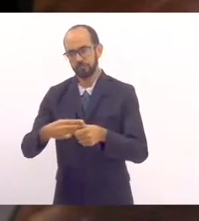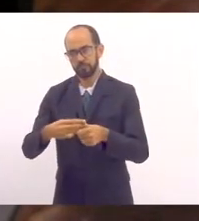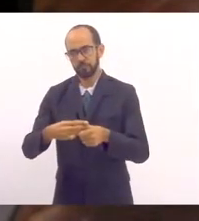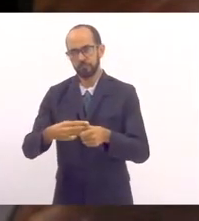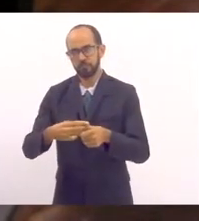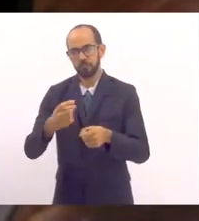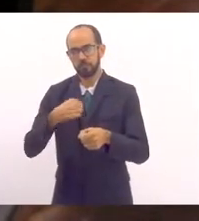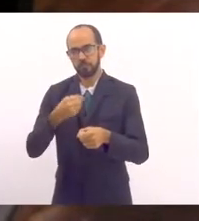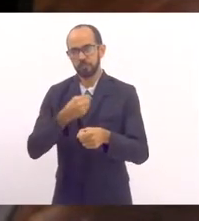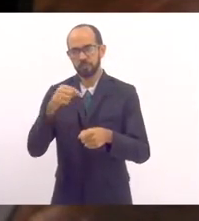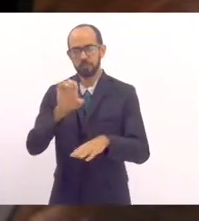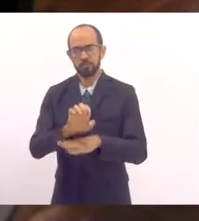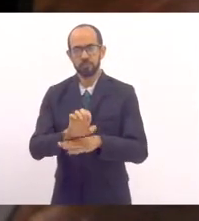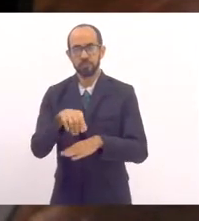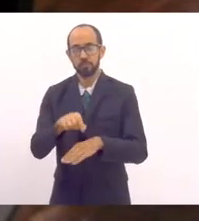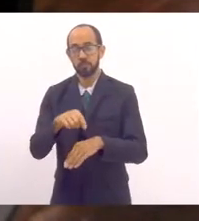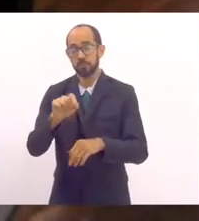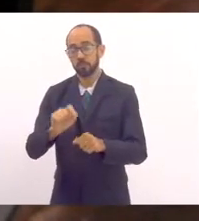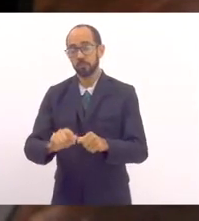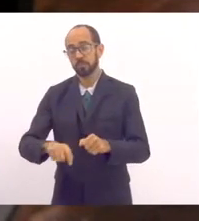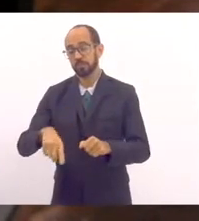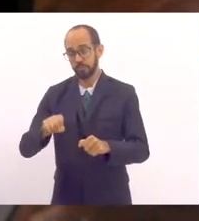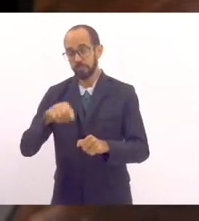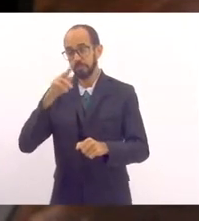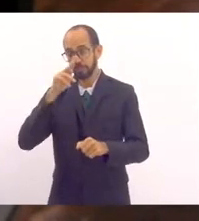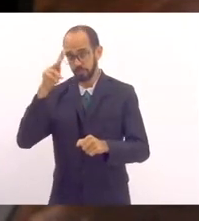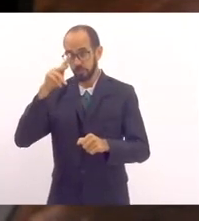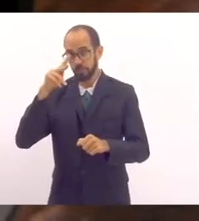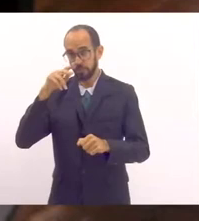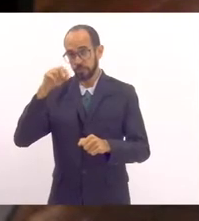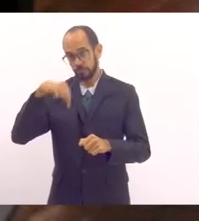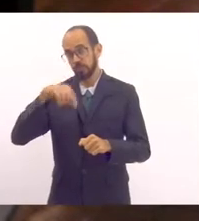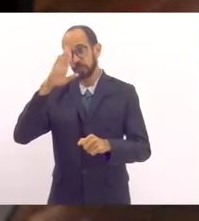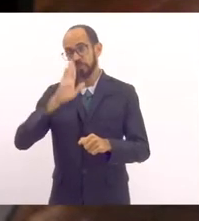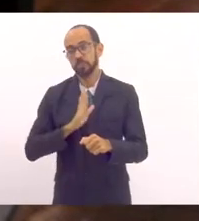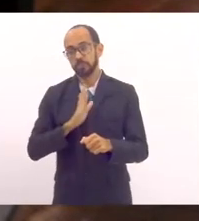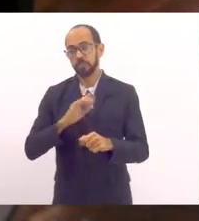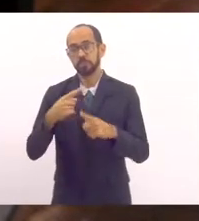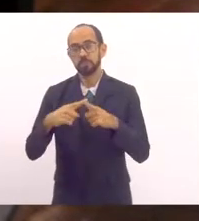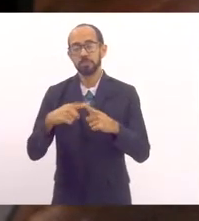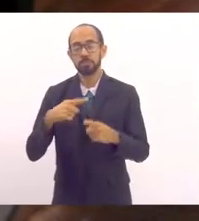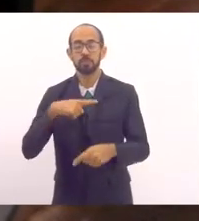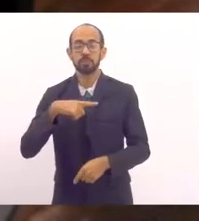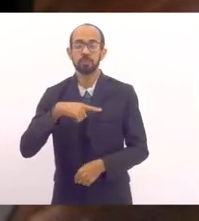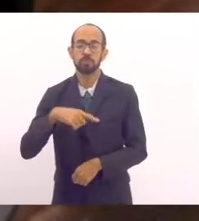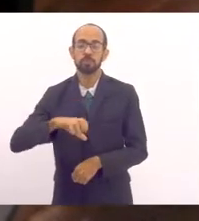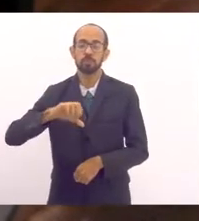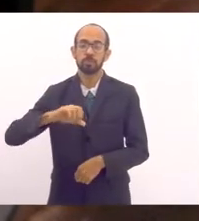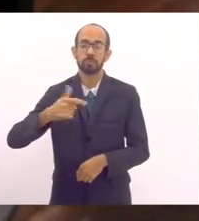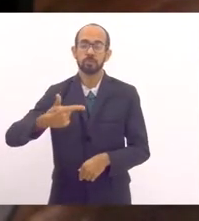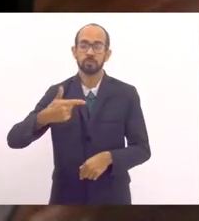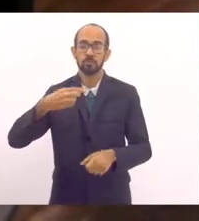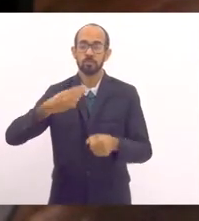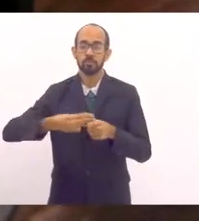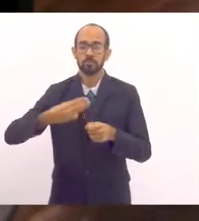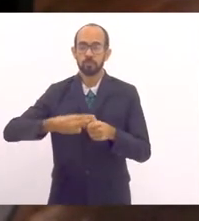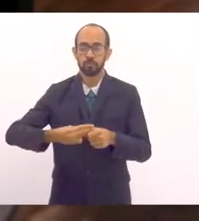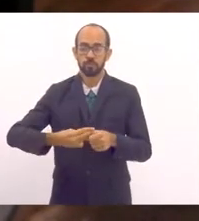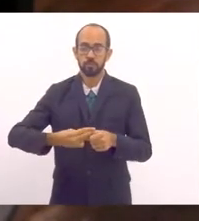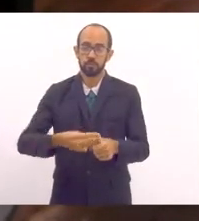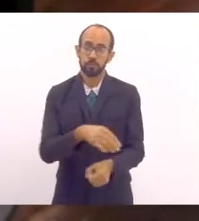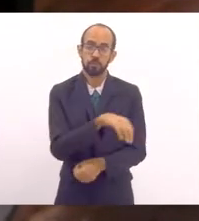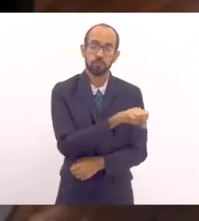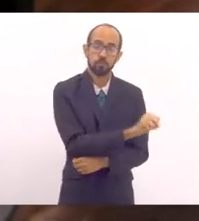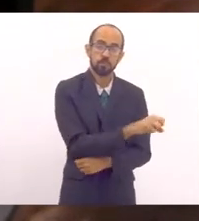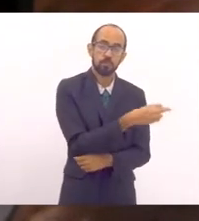estados mais fortes do país. Primeiro, a gente tem apenas 92 municípios, dos quais 83 têm